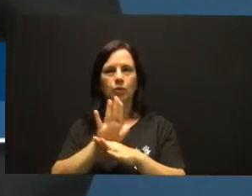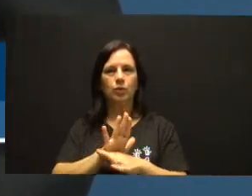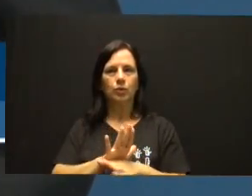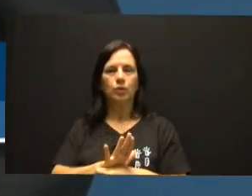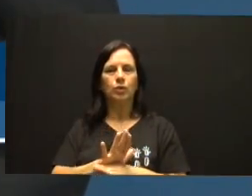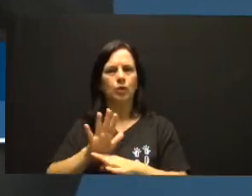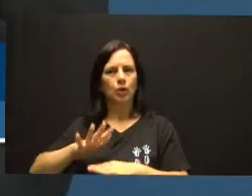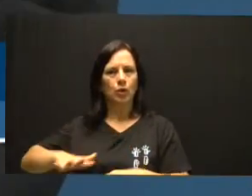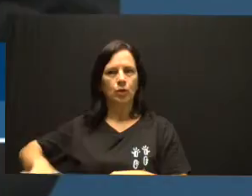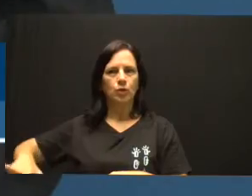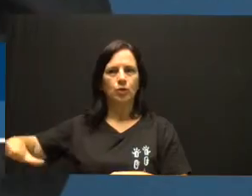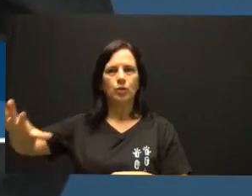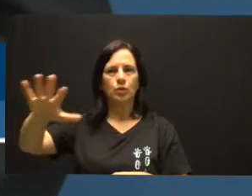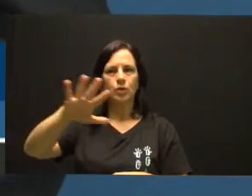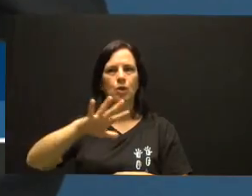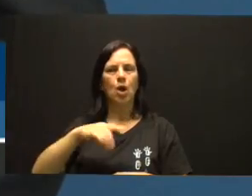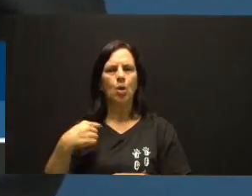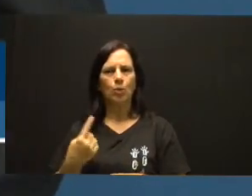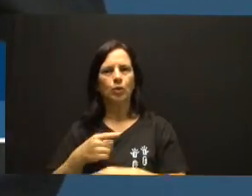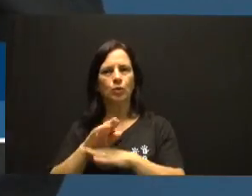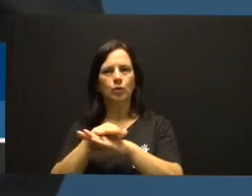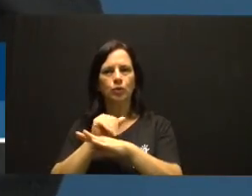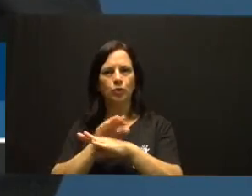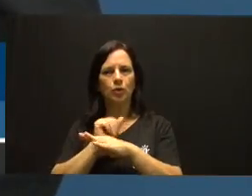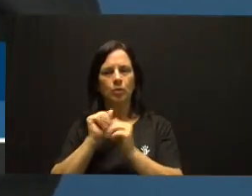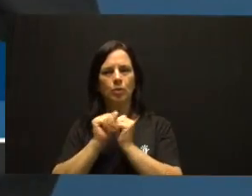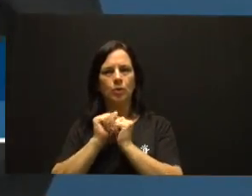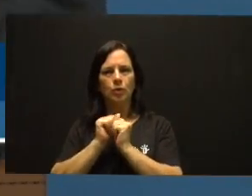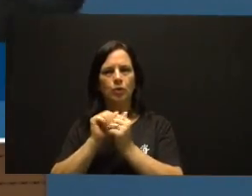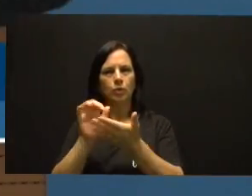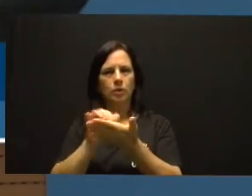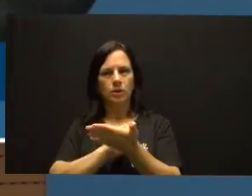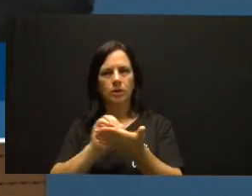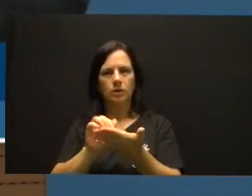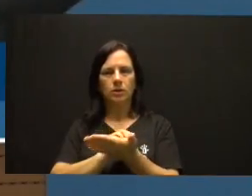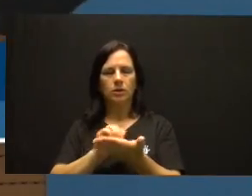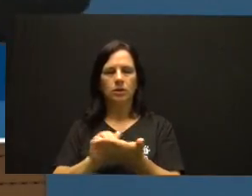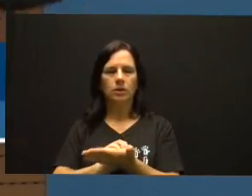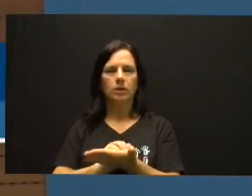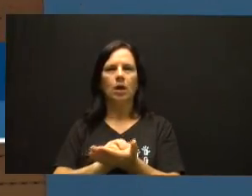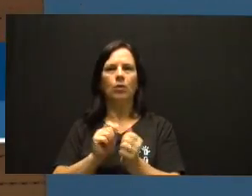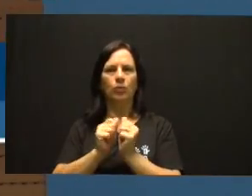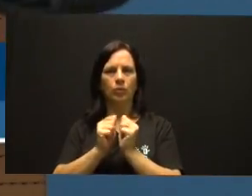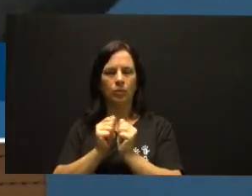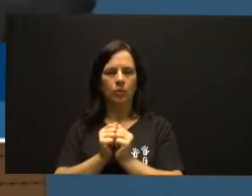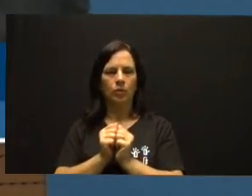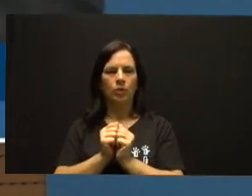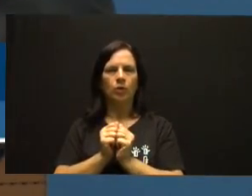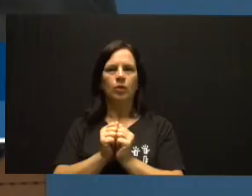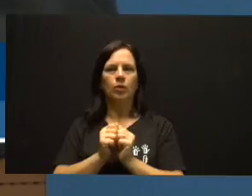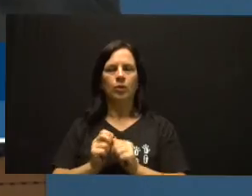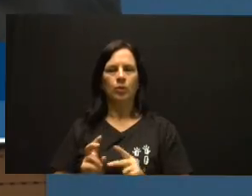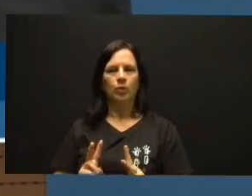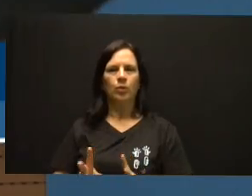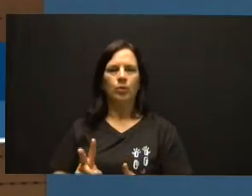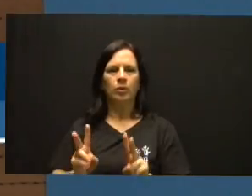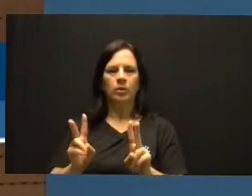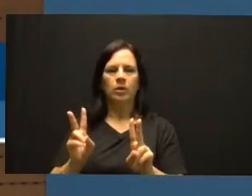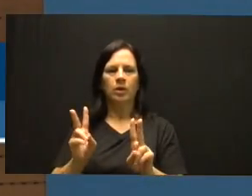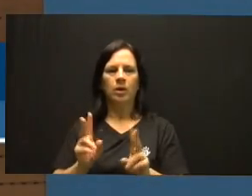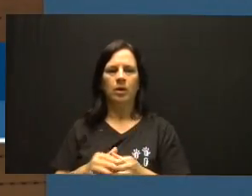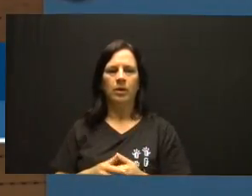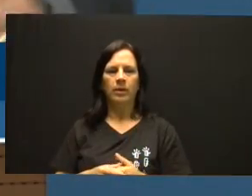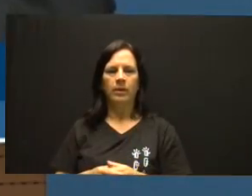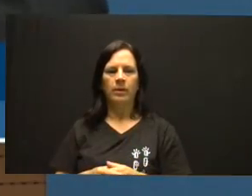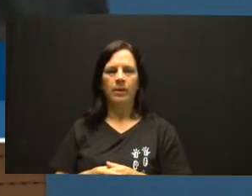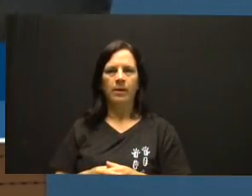daquela região, e quando nós chamamos o secretário, vereador Sérgio, secretário foi lá, como sempre, né,